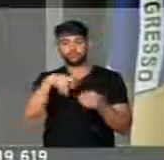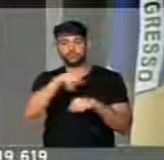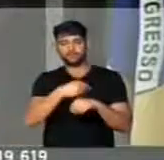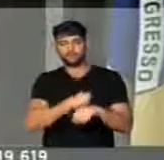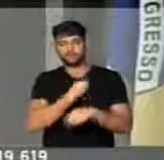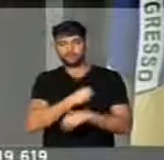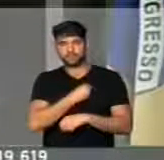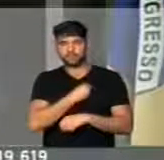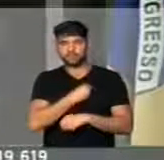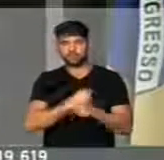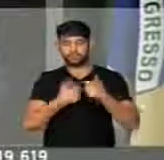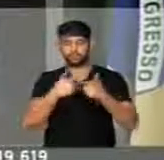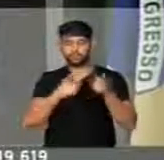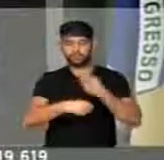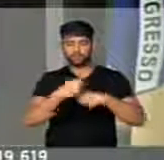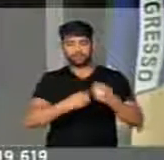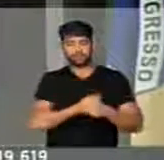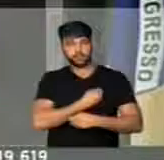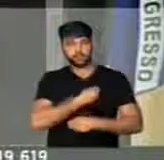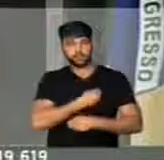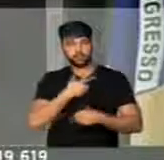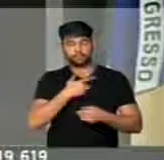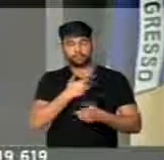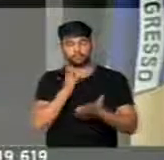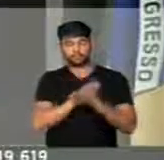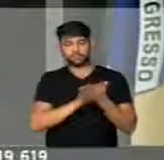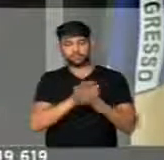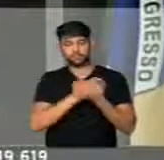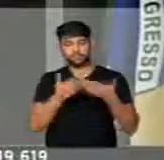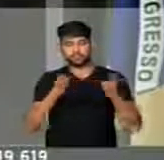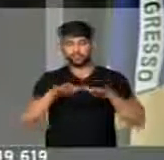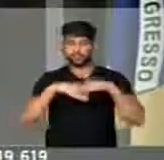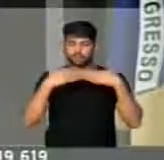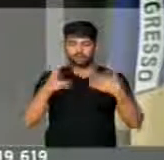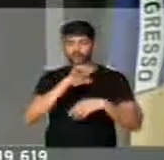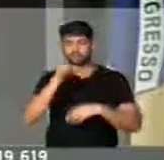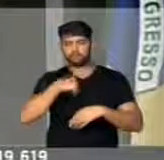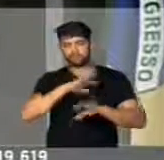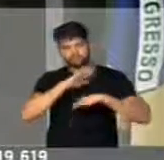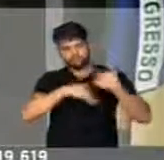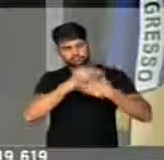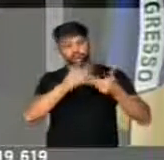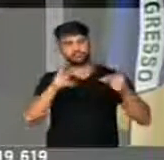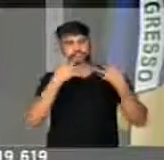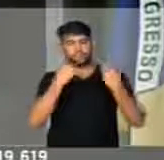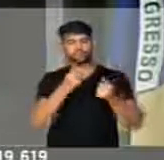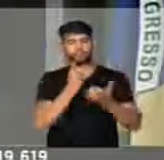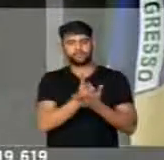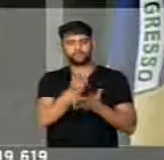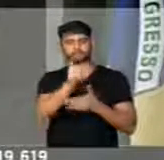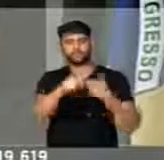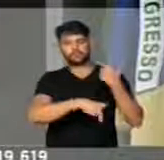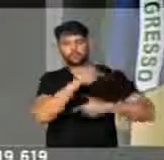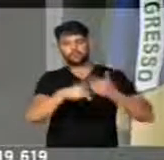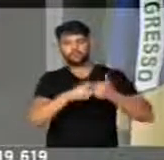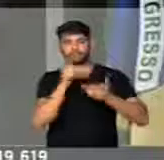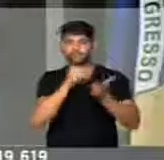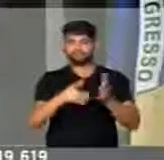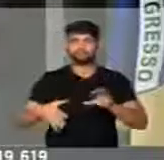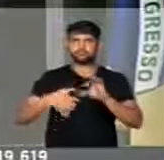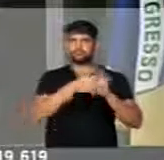essa crise econômica que estamos vivendo sem precedência. Então, vamos avançar, vamos continuar trabalhando para